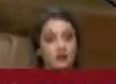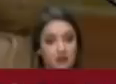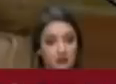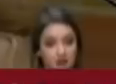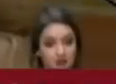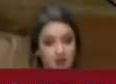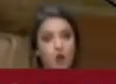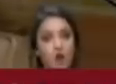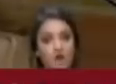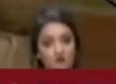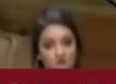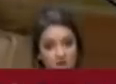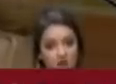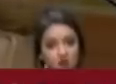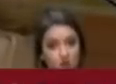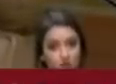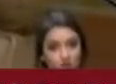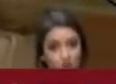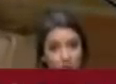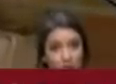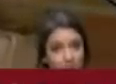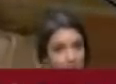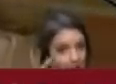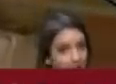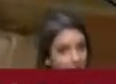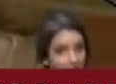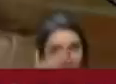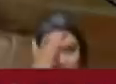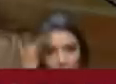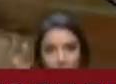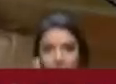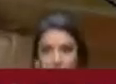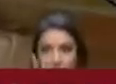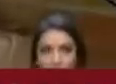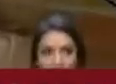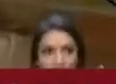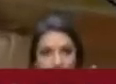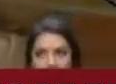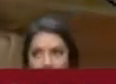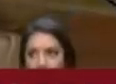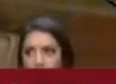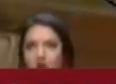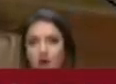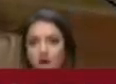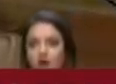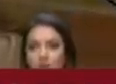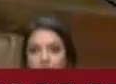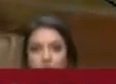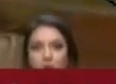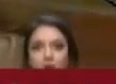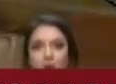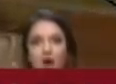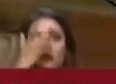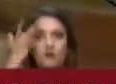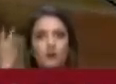Assim, tá dando nojo de olhar pro Alexandre de Moraes. Dá asco, dá dor no estômago.